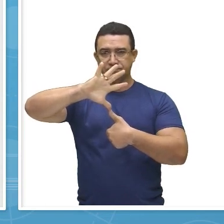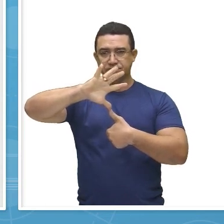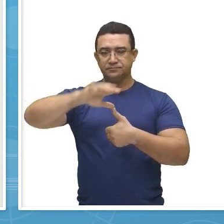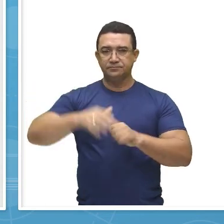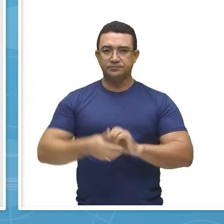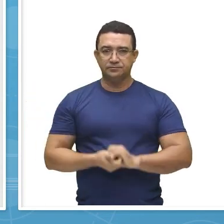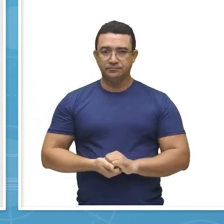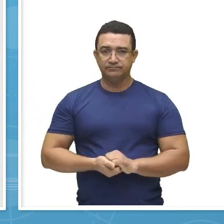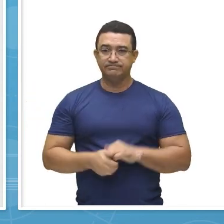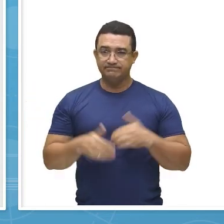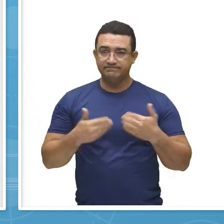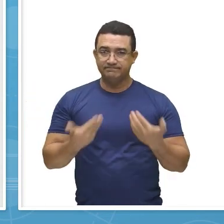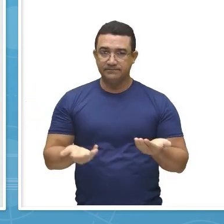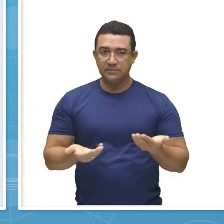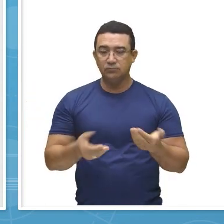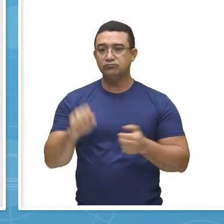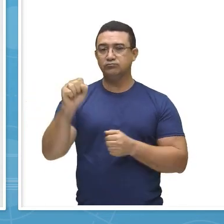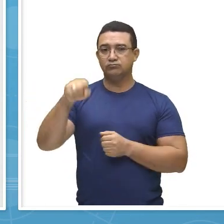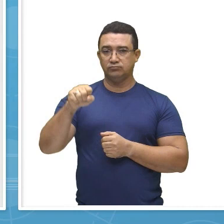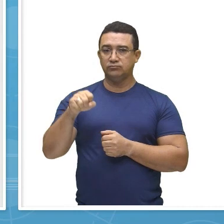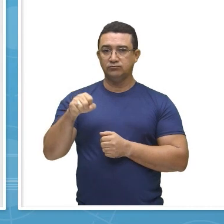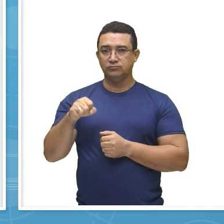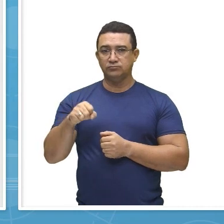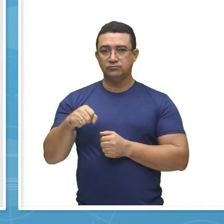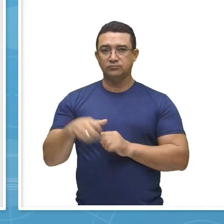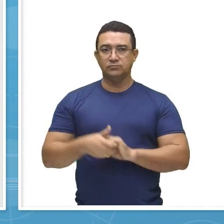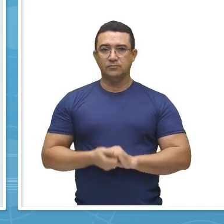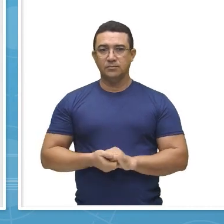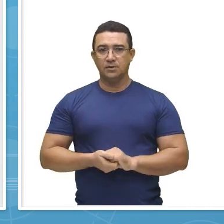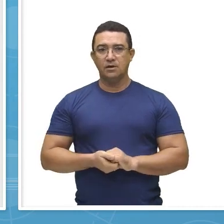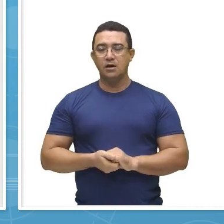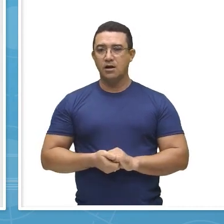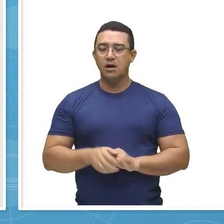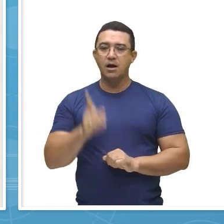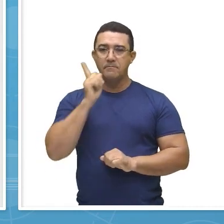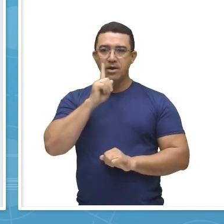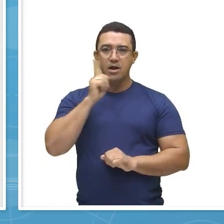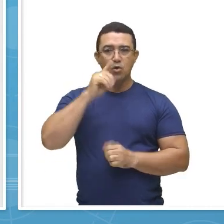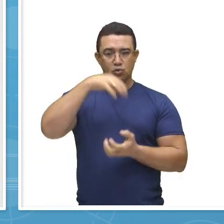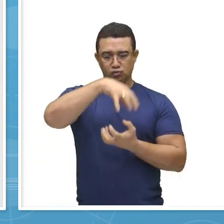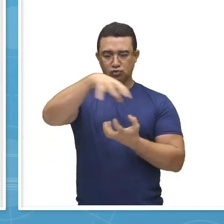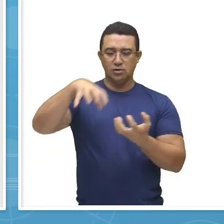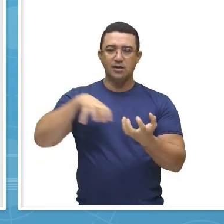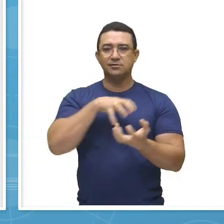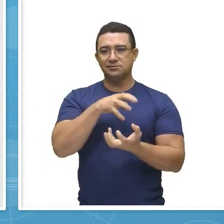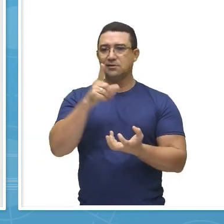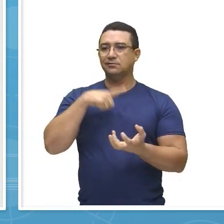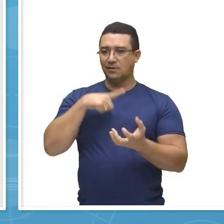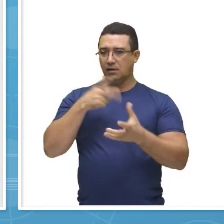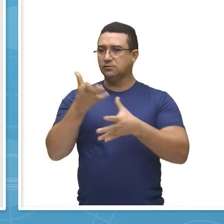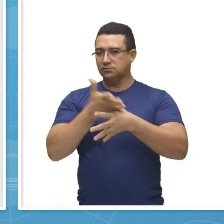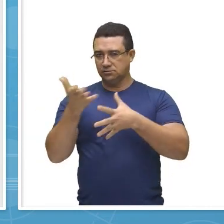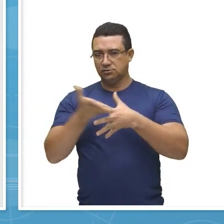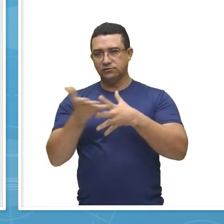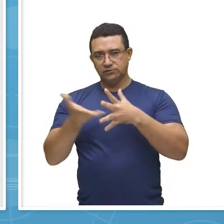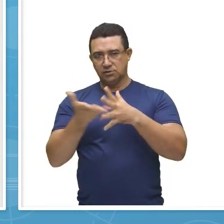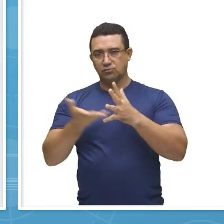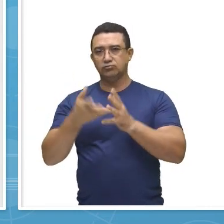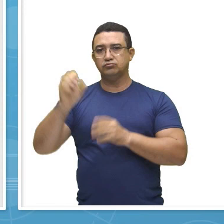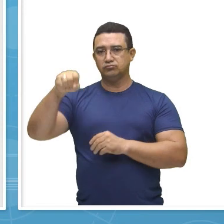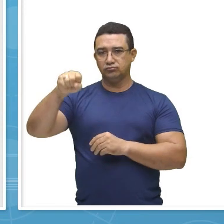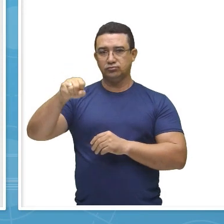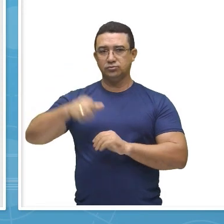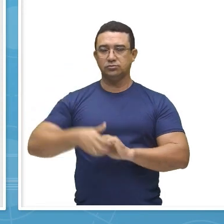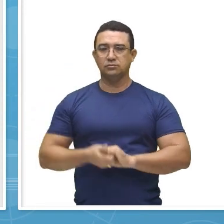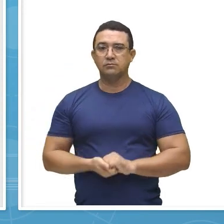tá? Então, sim, a América, tá? O continente americano tem essa divisão, sim. Então,